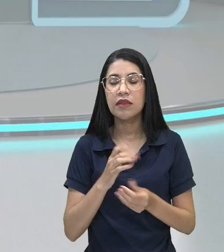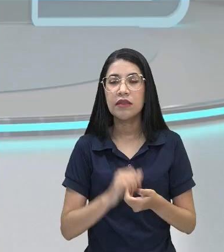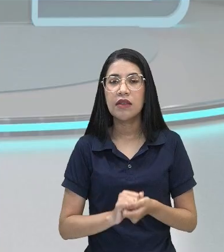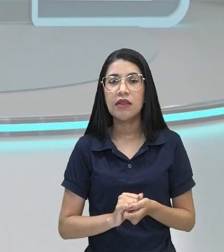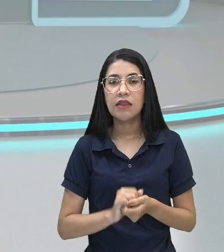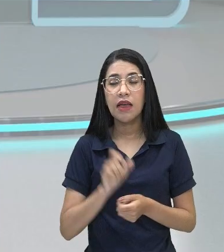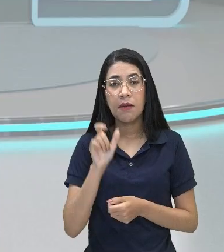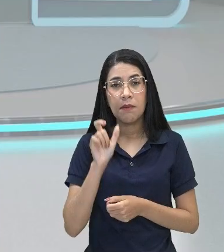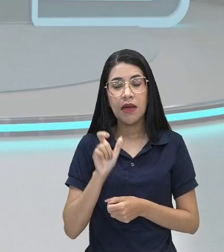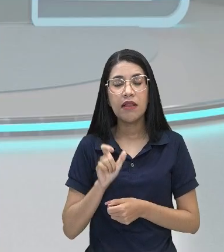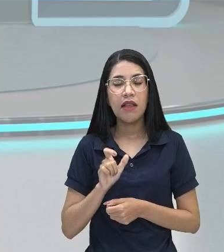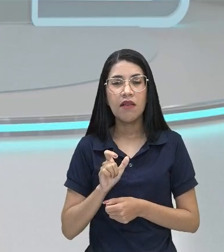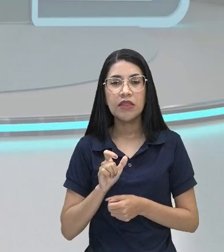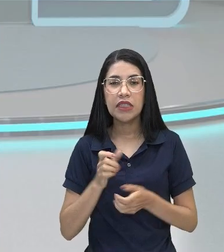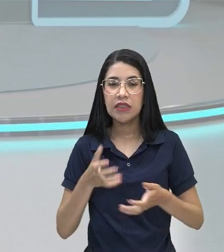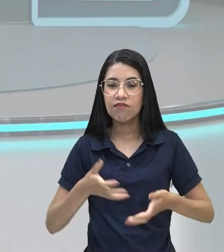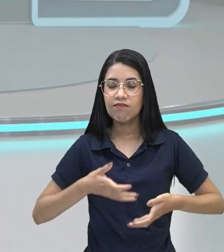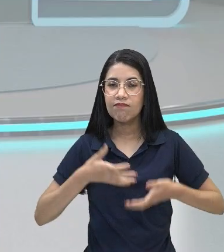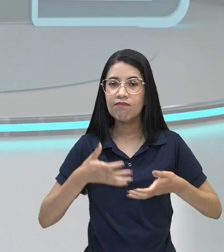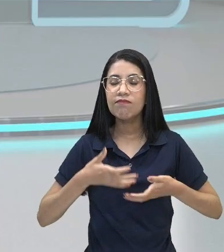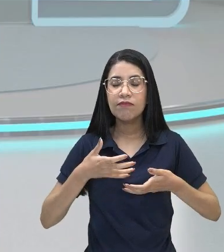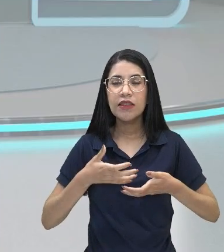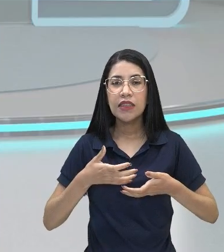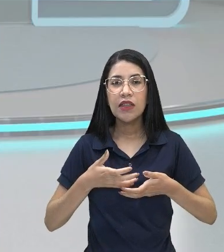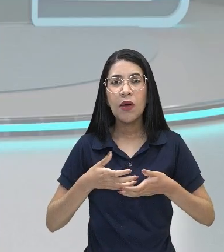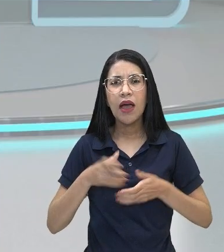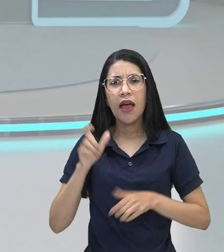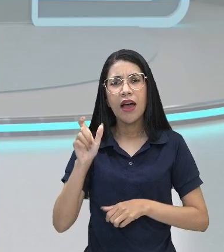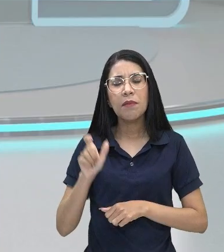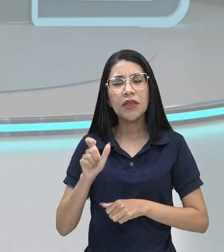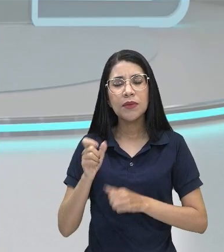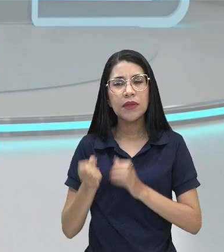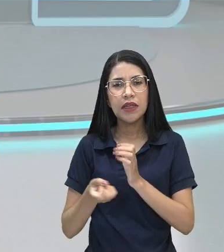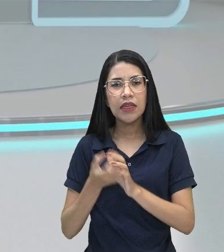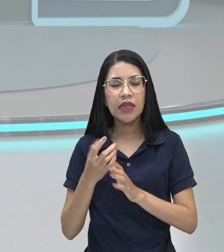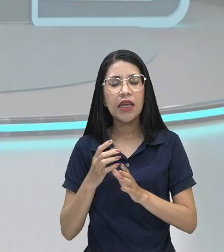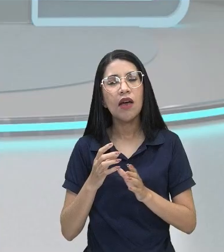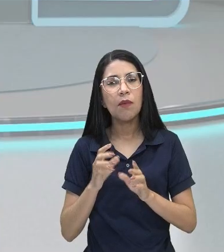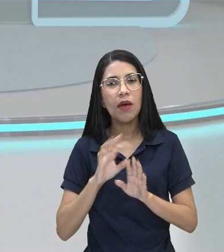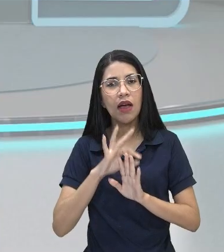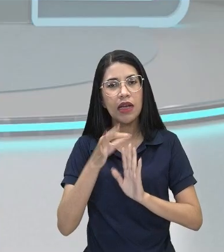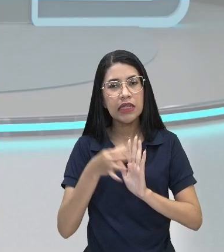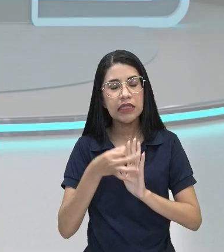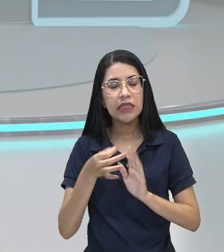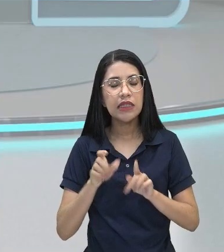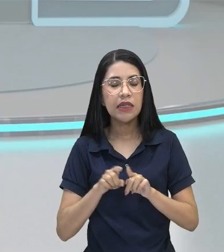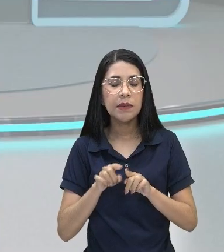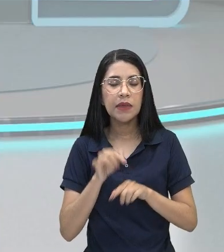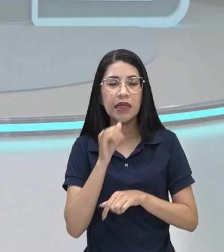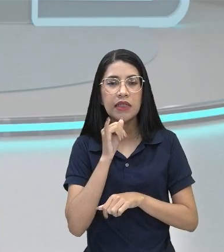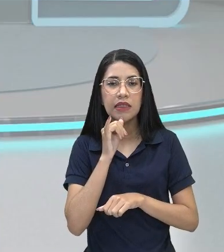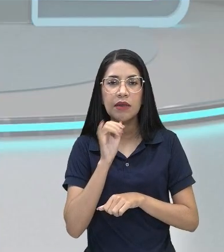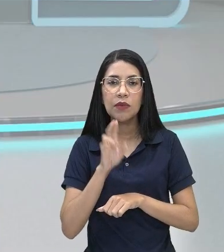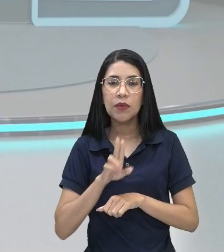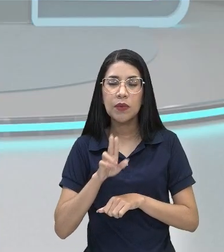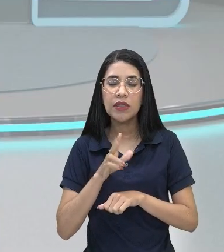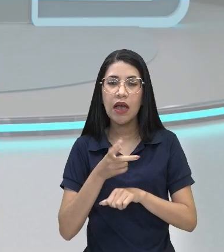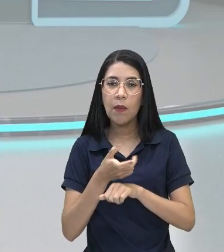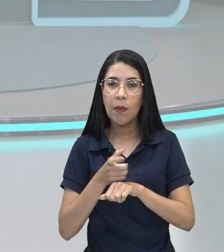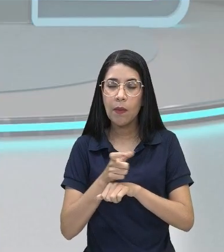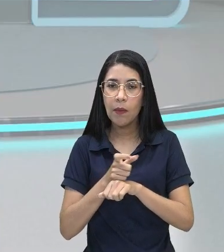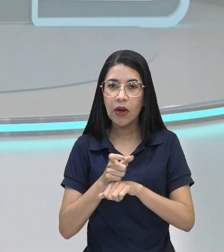que tocam, né? E que os resenhistas sabem utilizar isso muito bem. Usar, por exemplo, um adjetivo forte